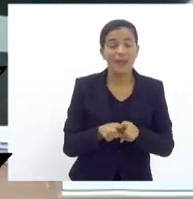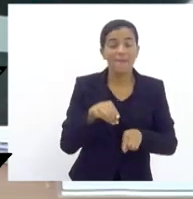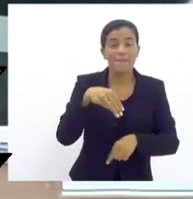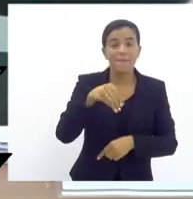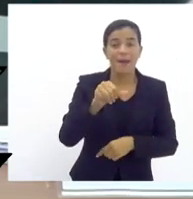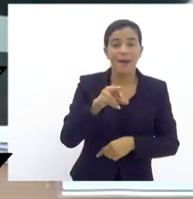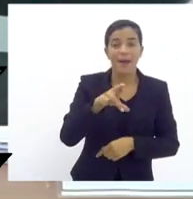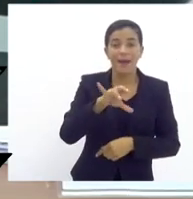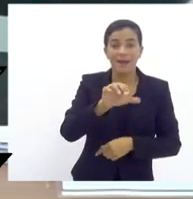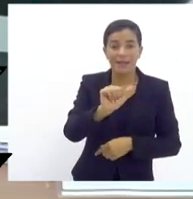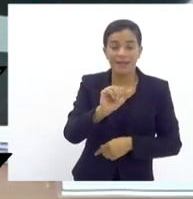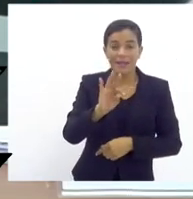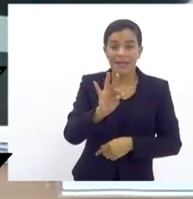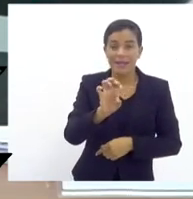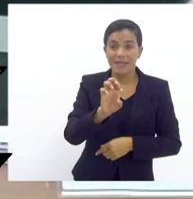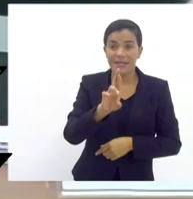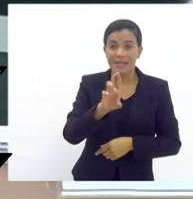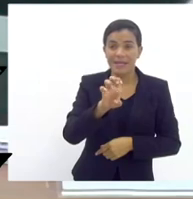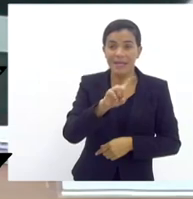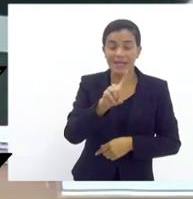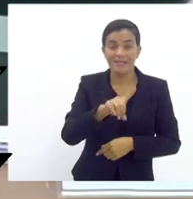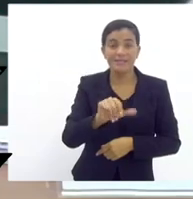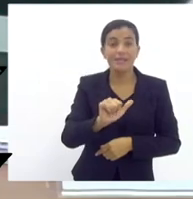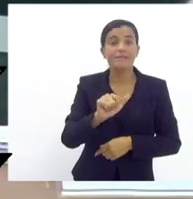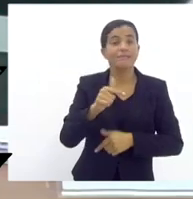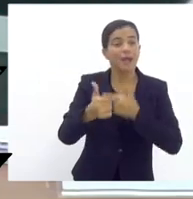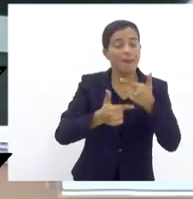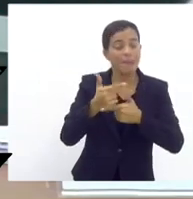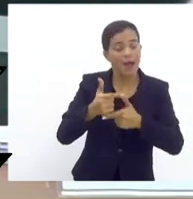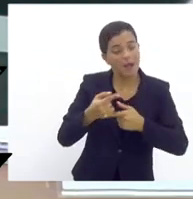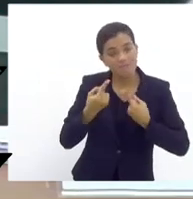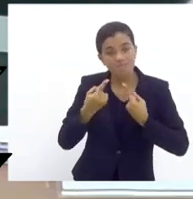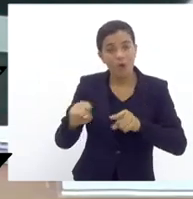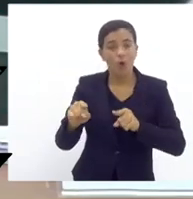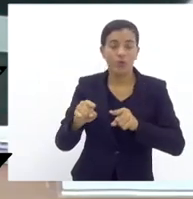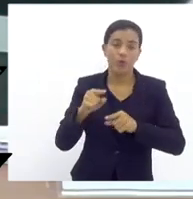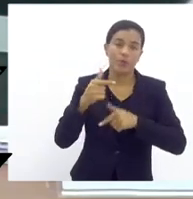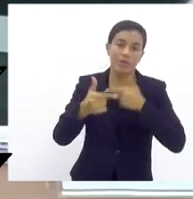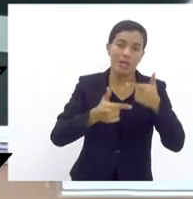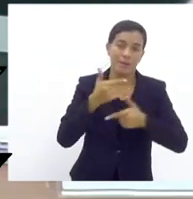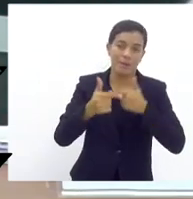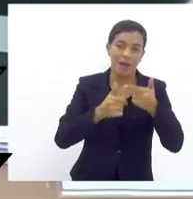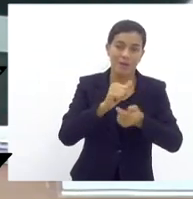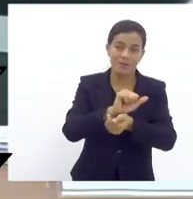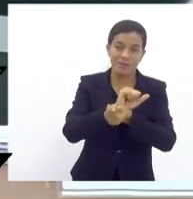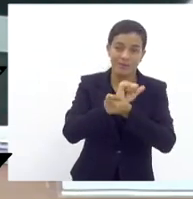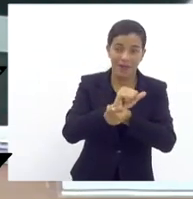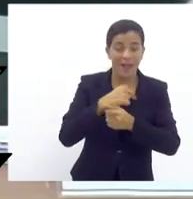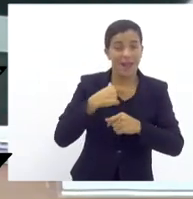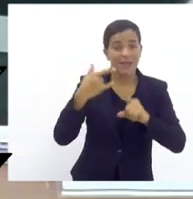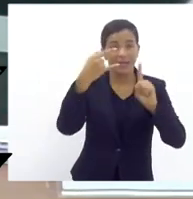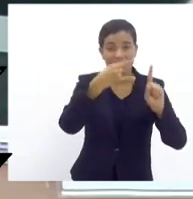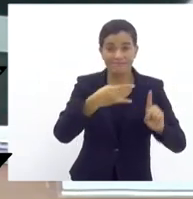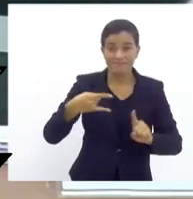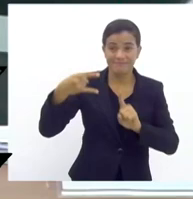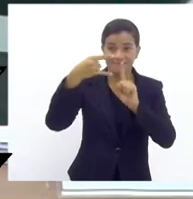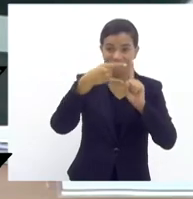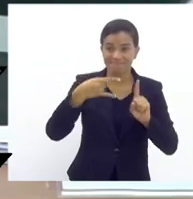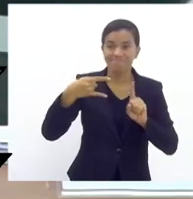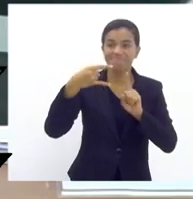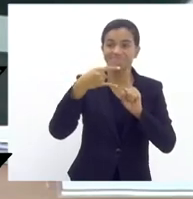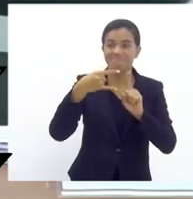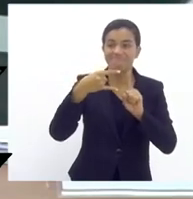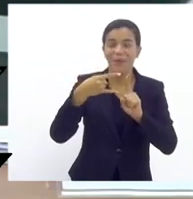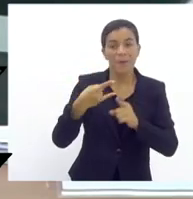Geral de combate ao trabalho escravo no Ministério dos Direitos Humanos online remotamente para também contribuir com essa